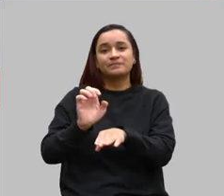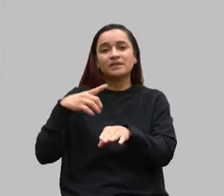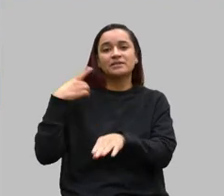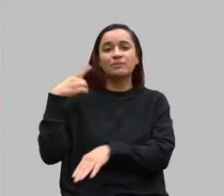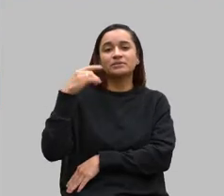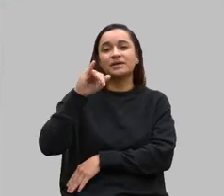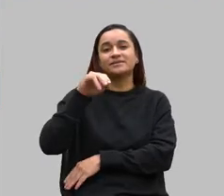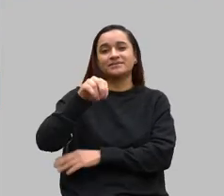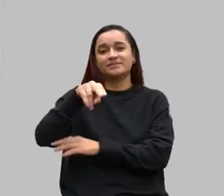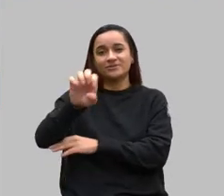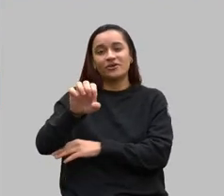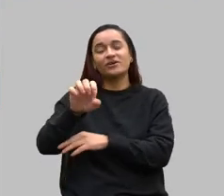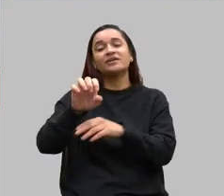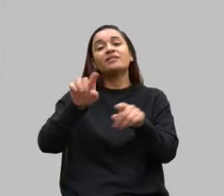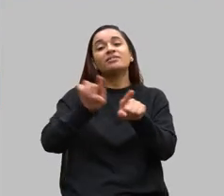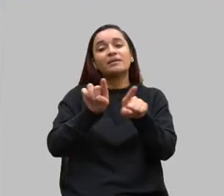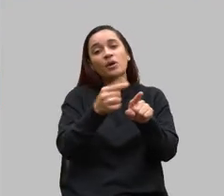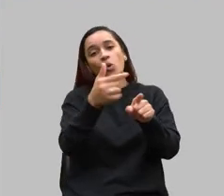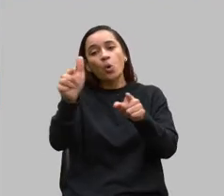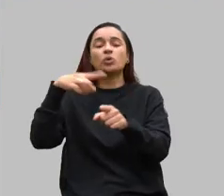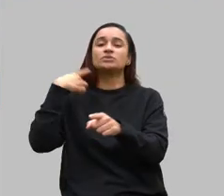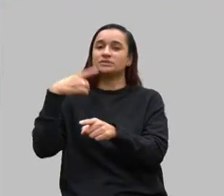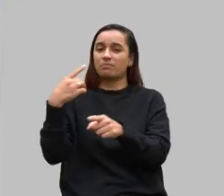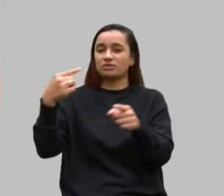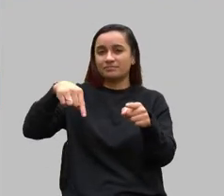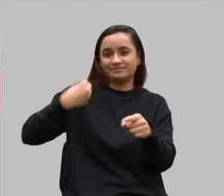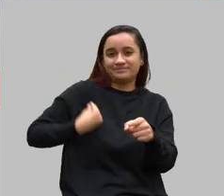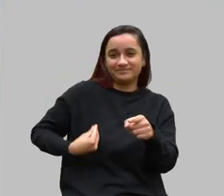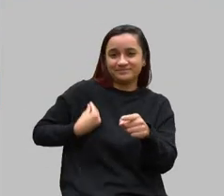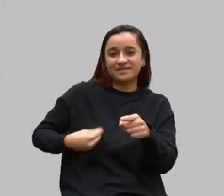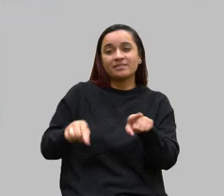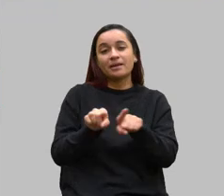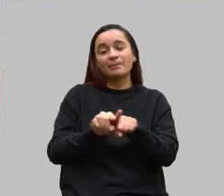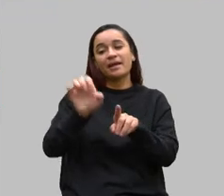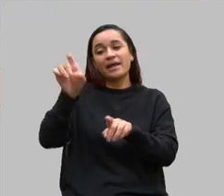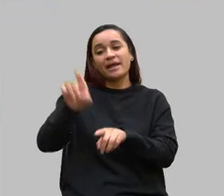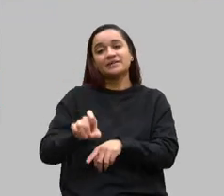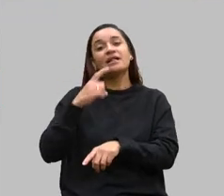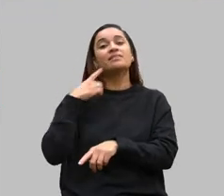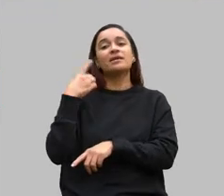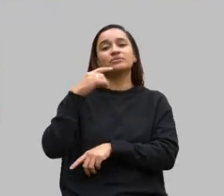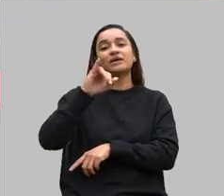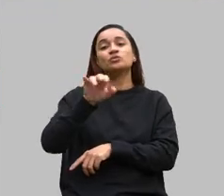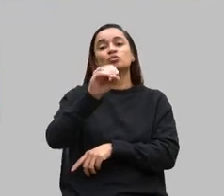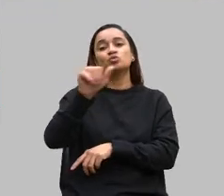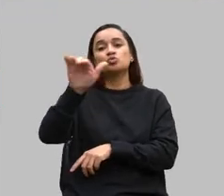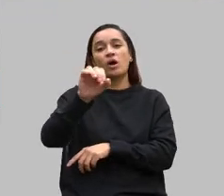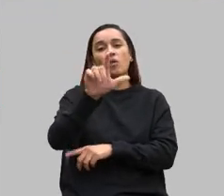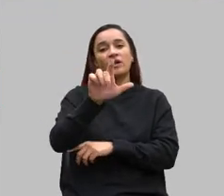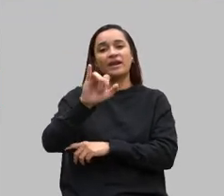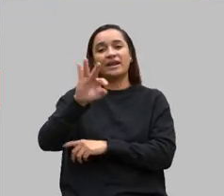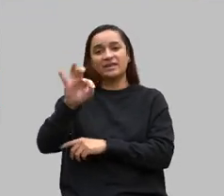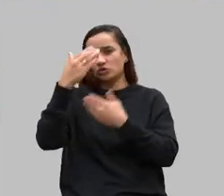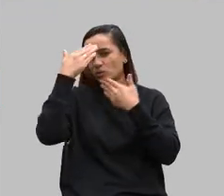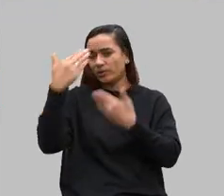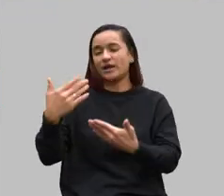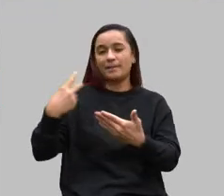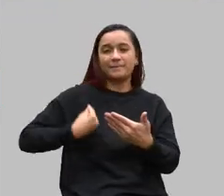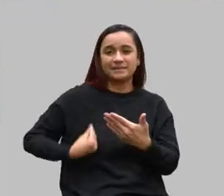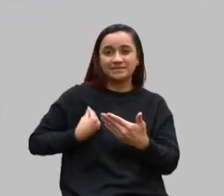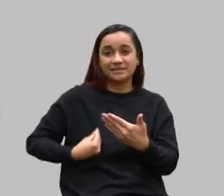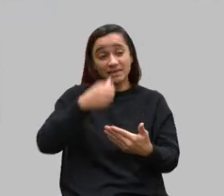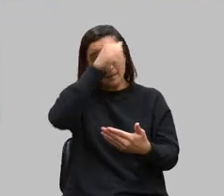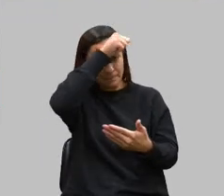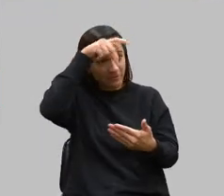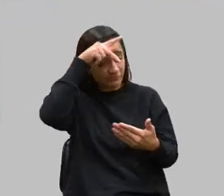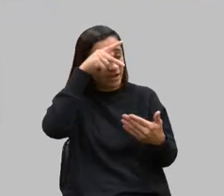convidados e o nosso ex-deputado aqui João Leite Muito obrigado pela presença prefeitos grande Sociedade Amigos